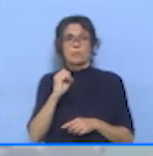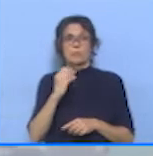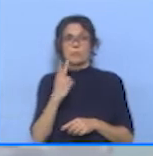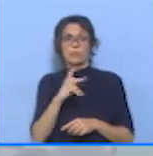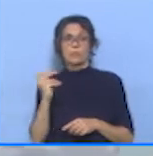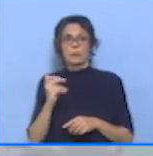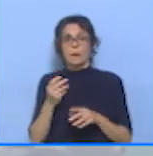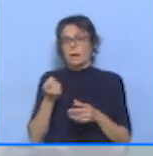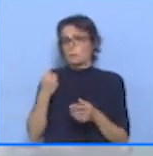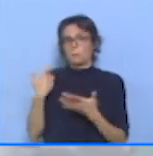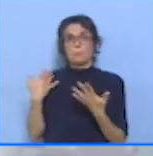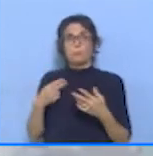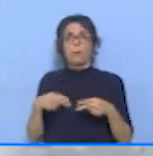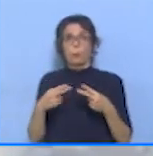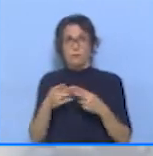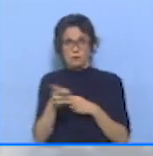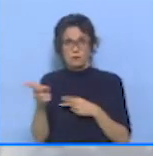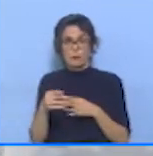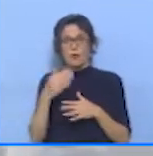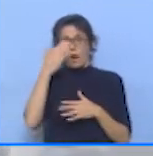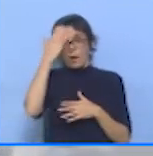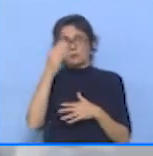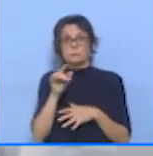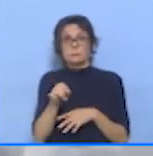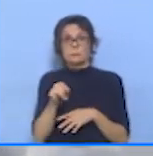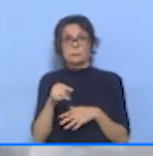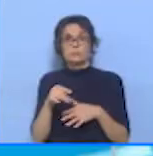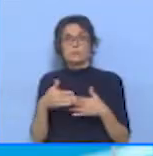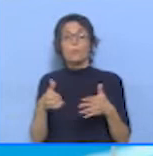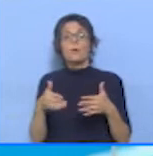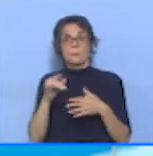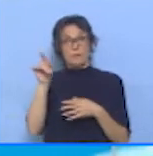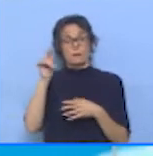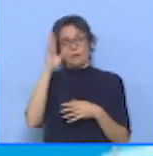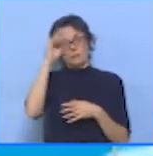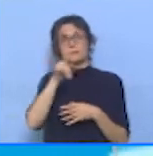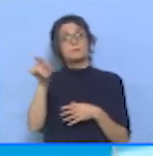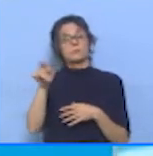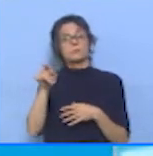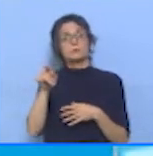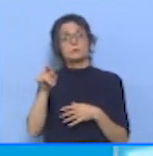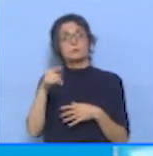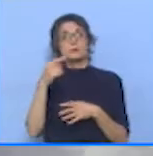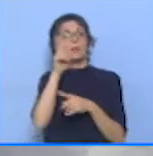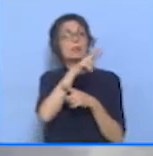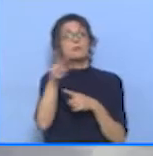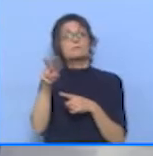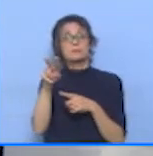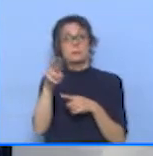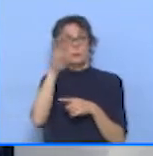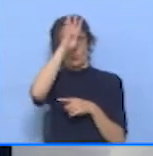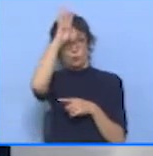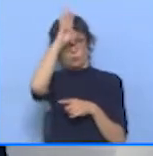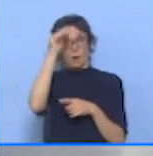Panamá, e portanto, sem dúvida alguma que até noutras visitas pastorais o Papa